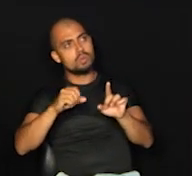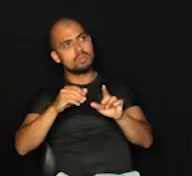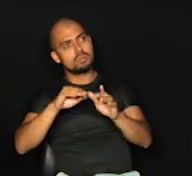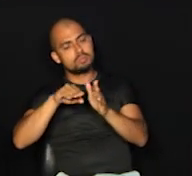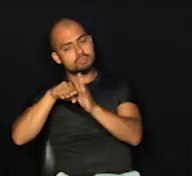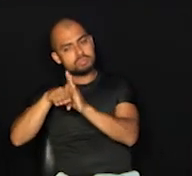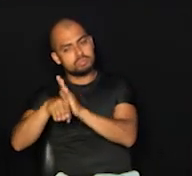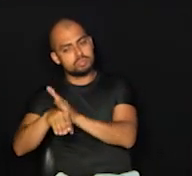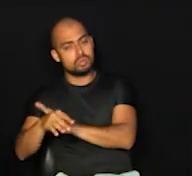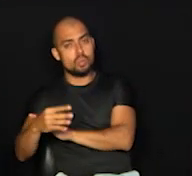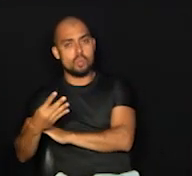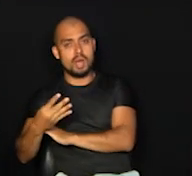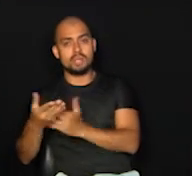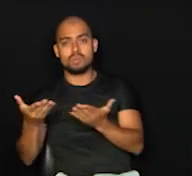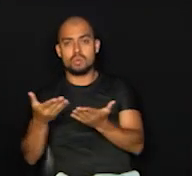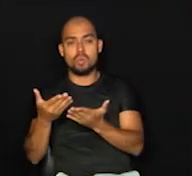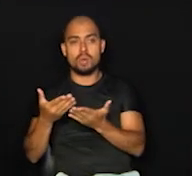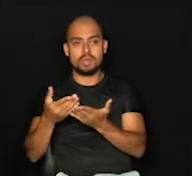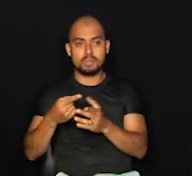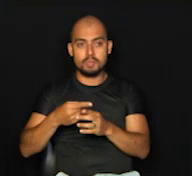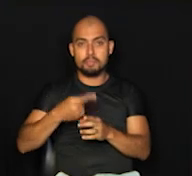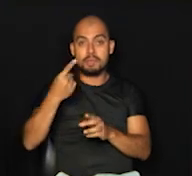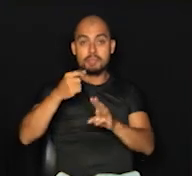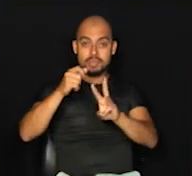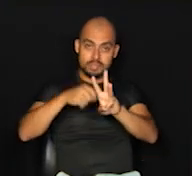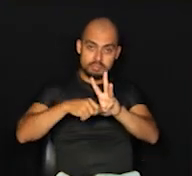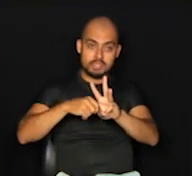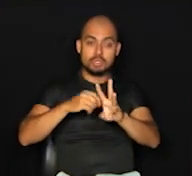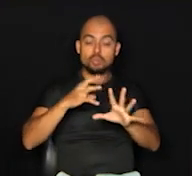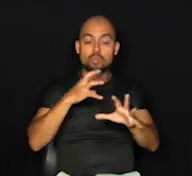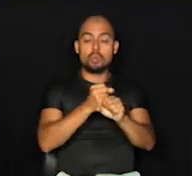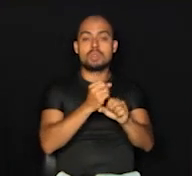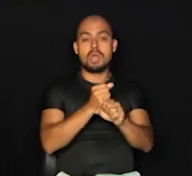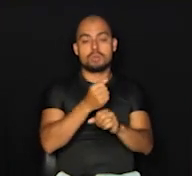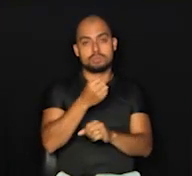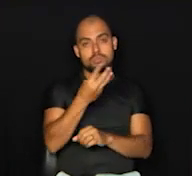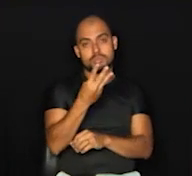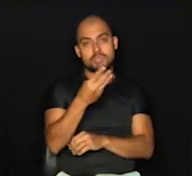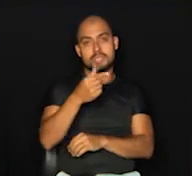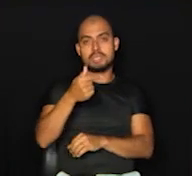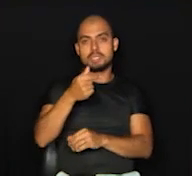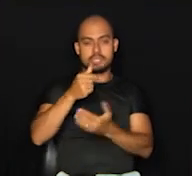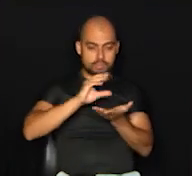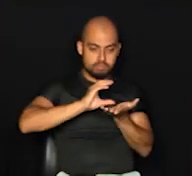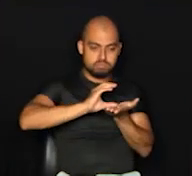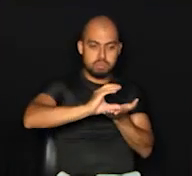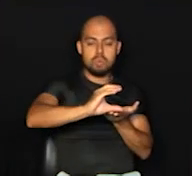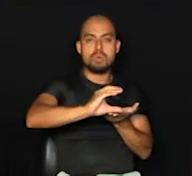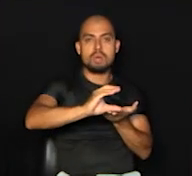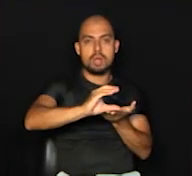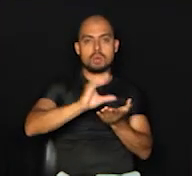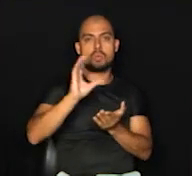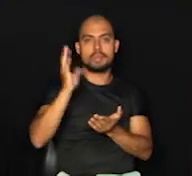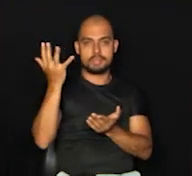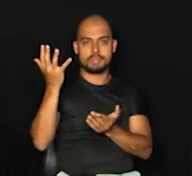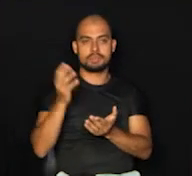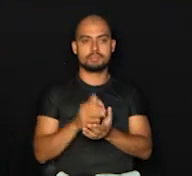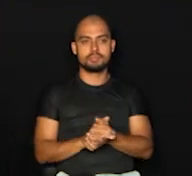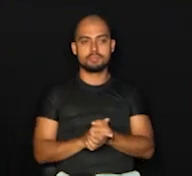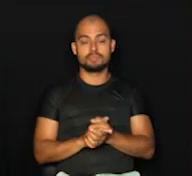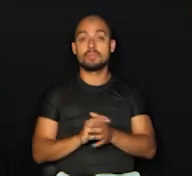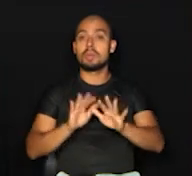e 4 nesse primeiro trimestre de 2020. Então, no total, são 37 investimentos que foram realizados.